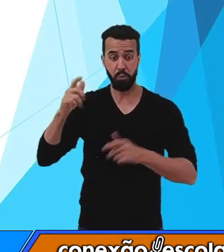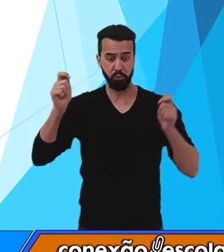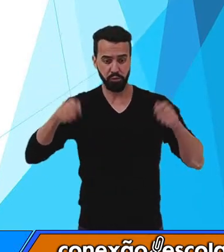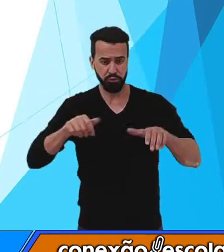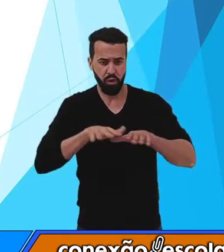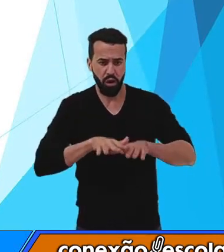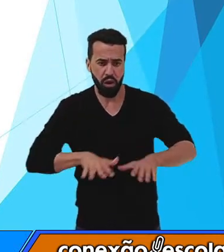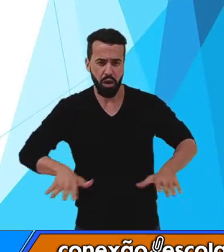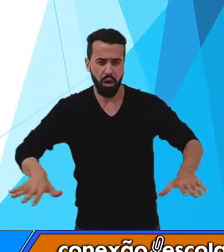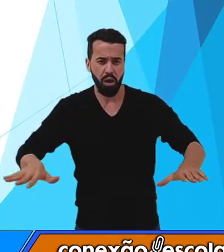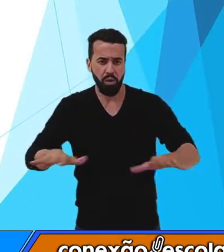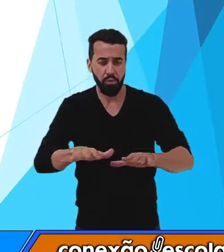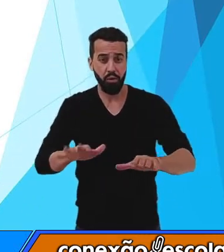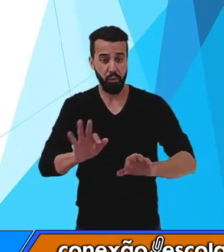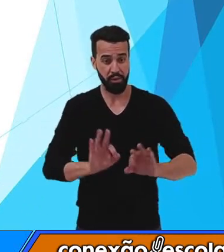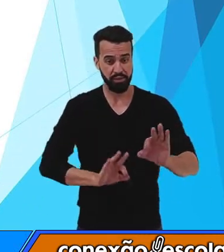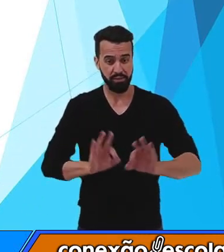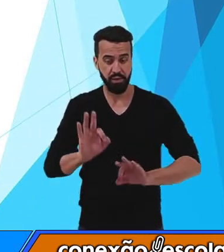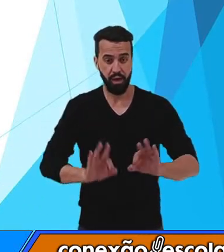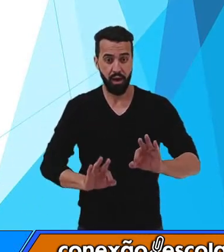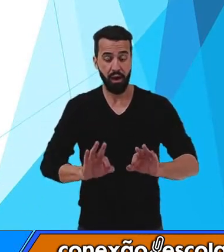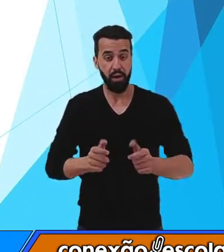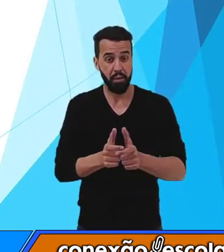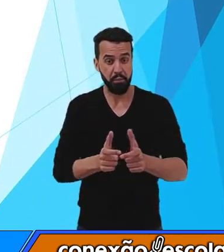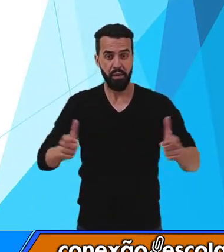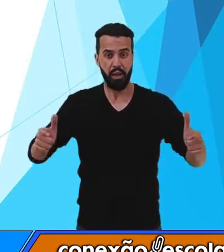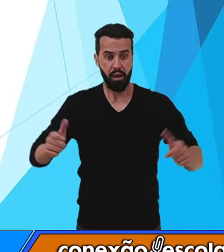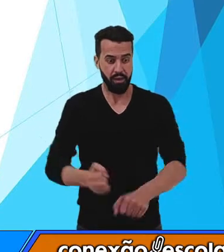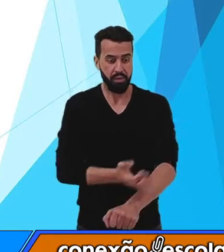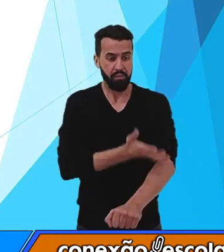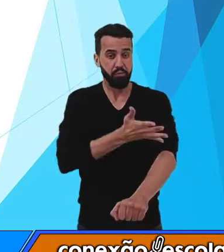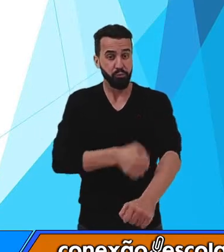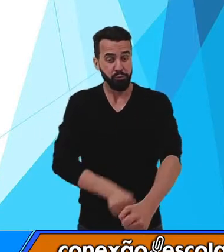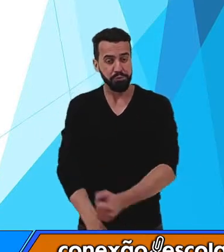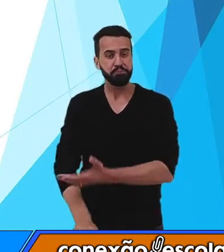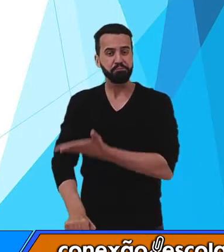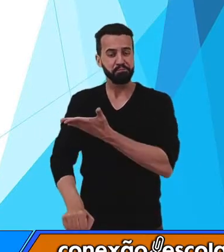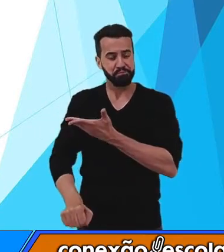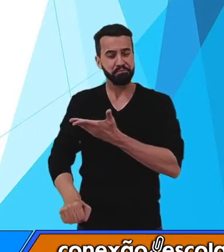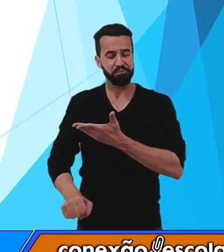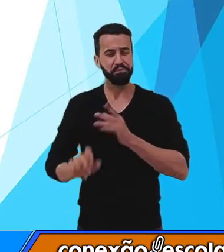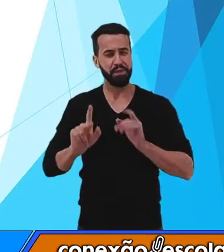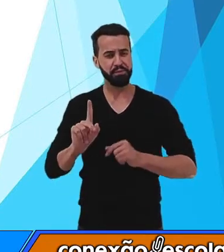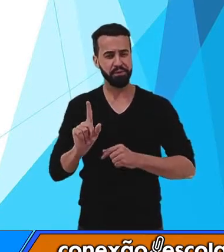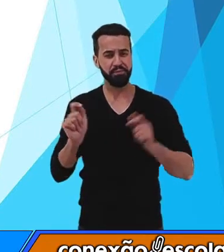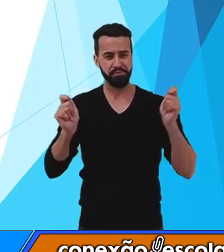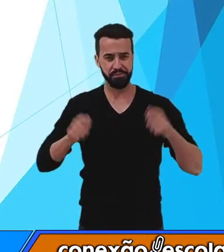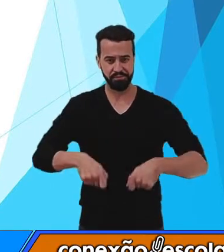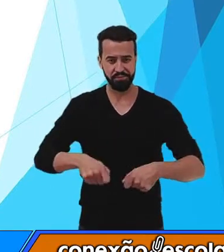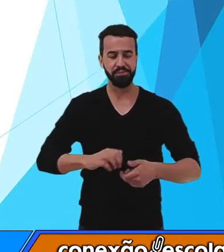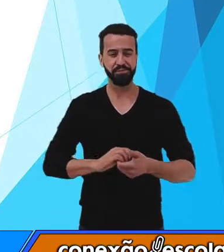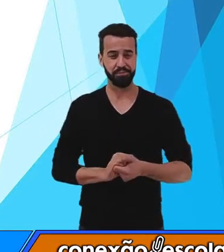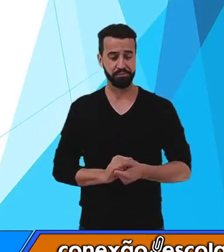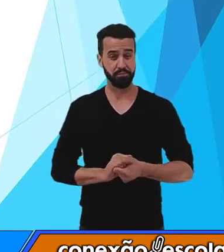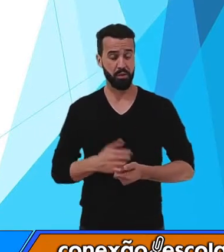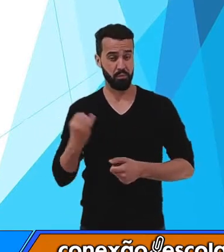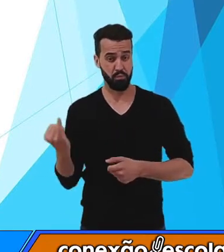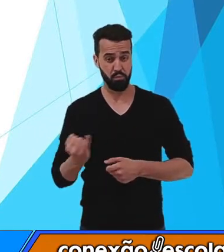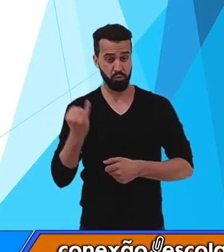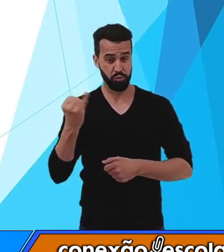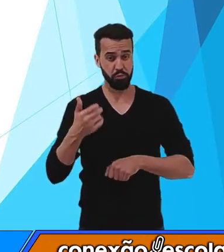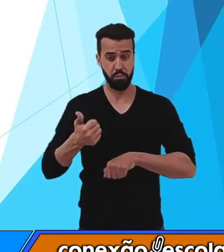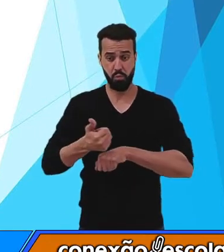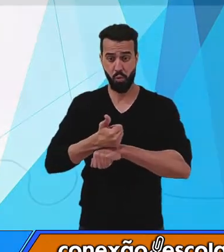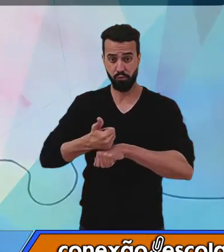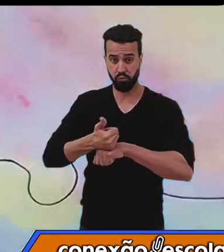ambientar a cena e ampliar as emoções nela exploradas. É fundamental que o iluminador conheça